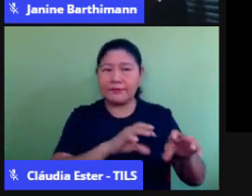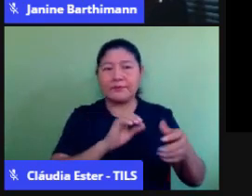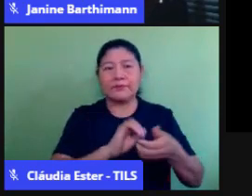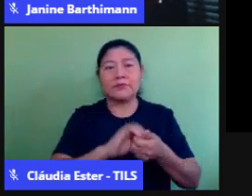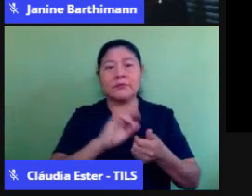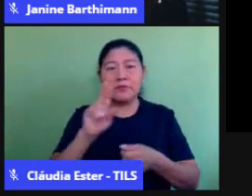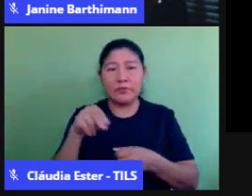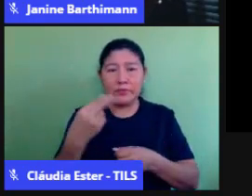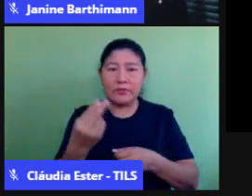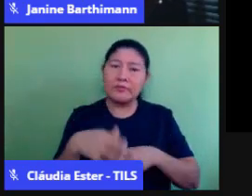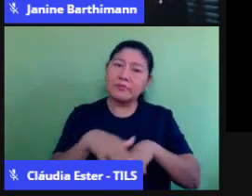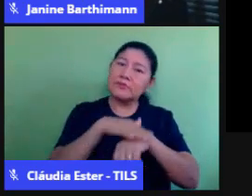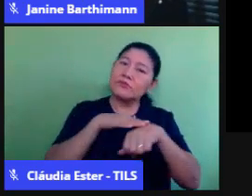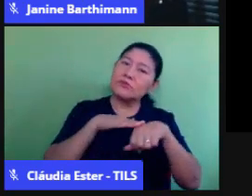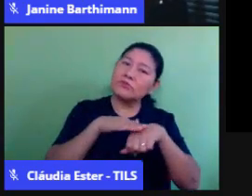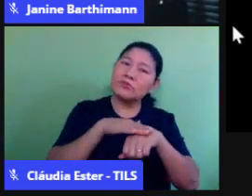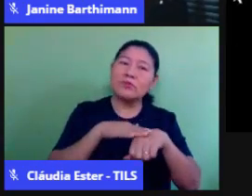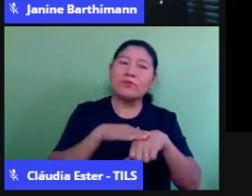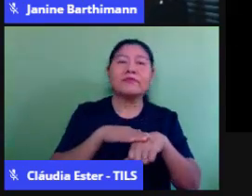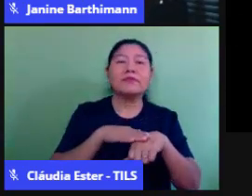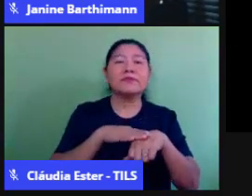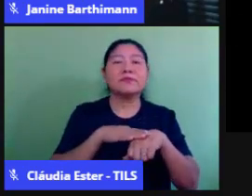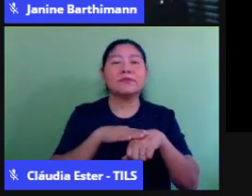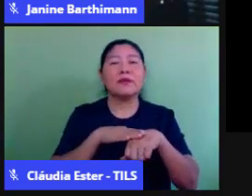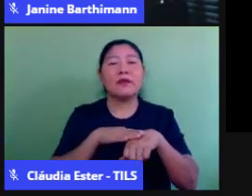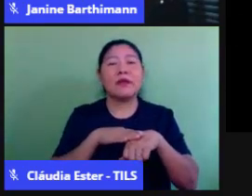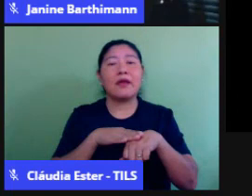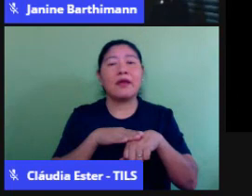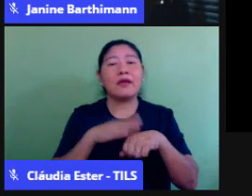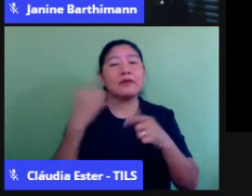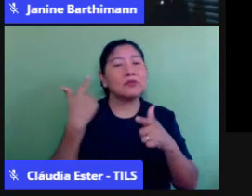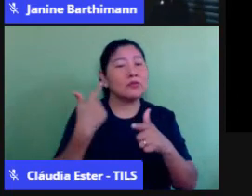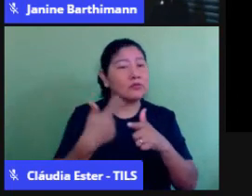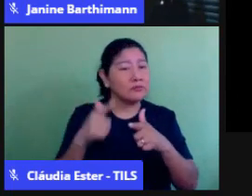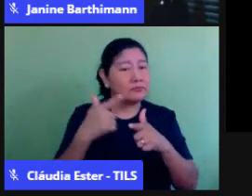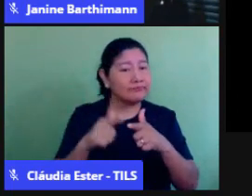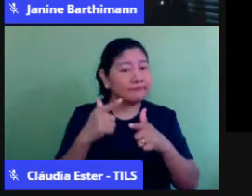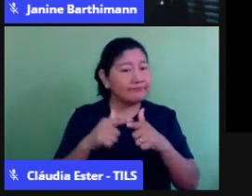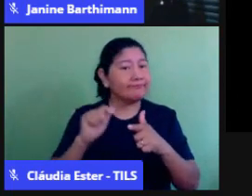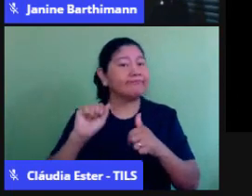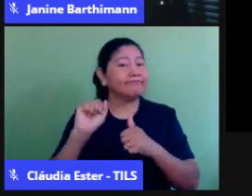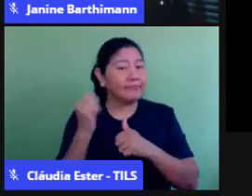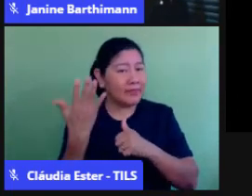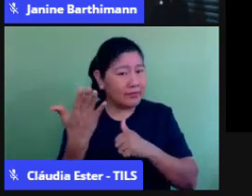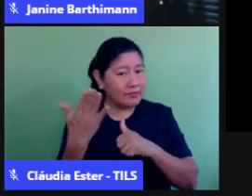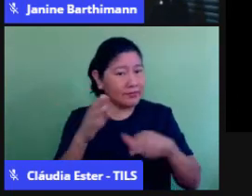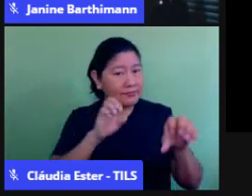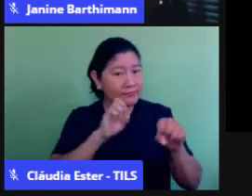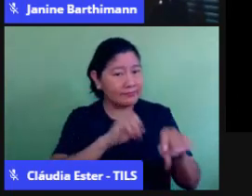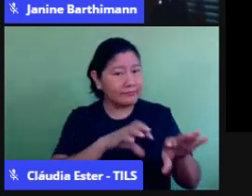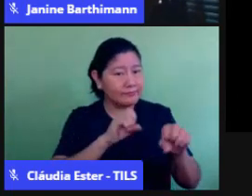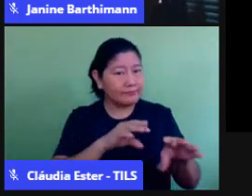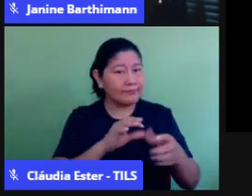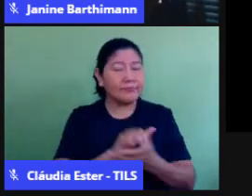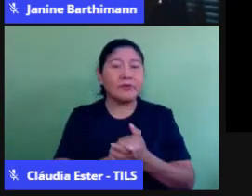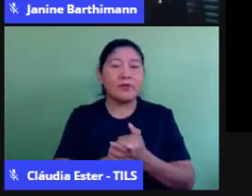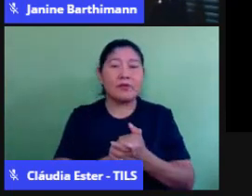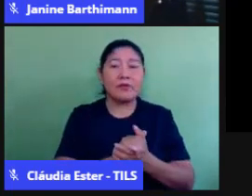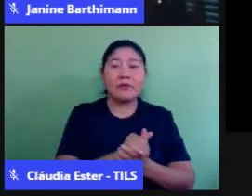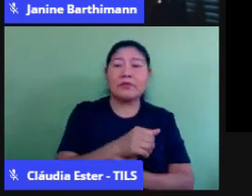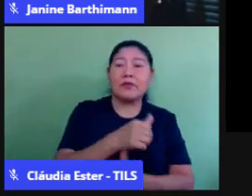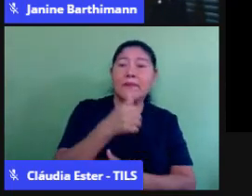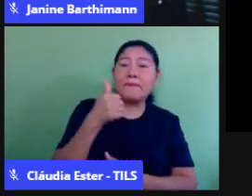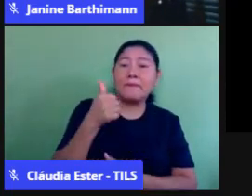vamos dialogar um pouco com as crises na educação. O nosso ponto de partida é a